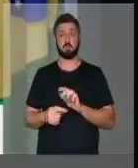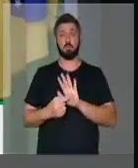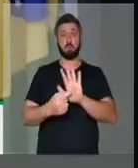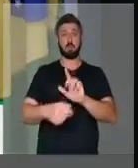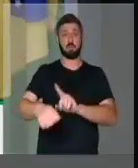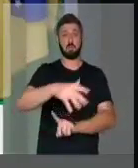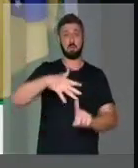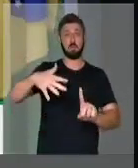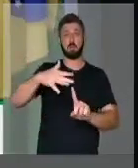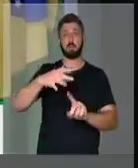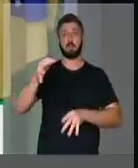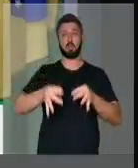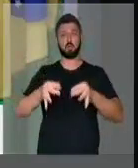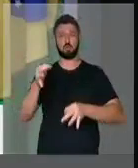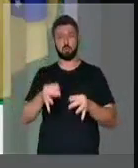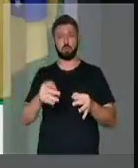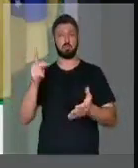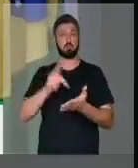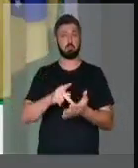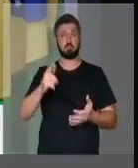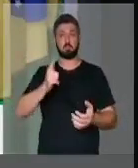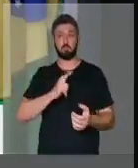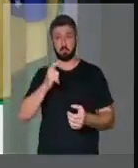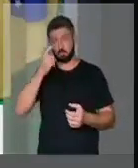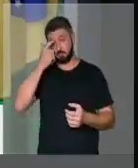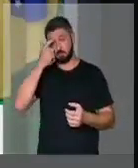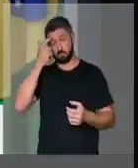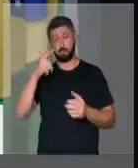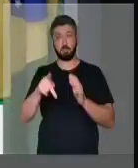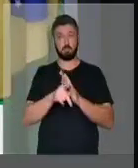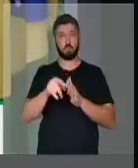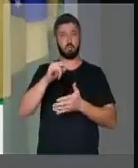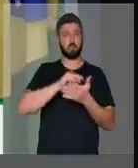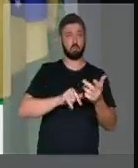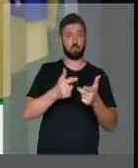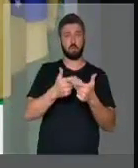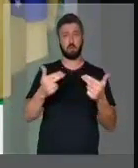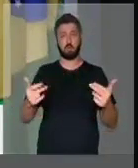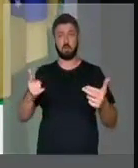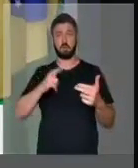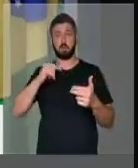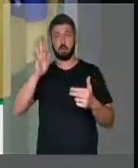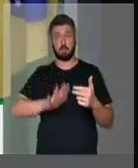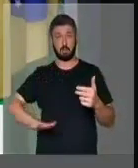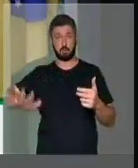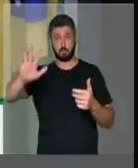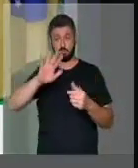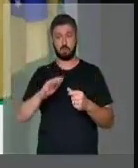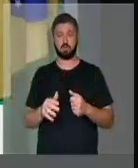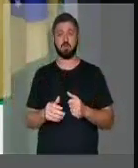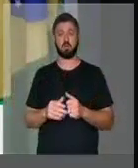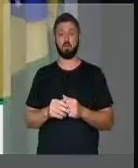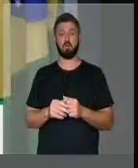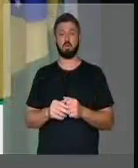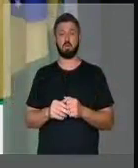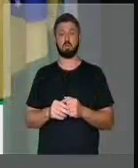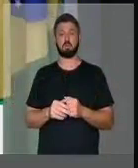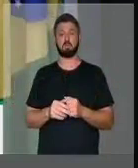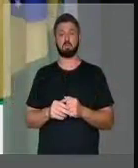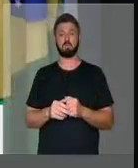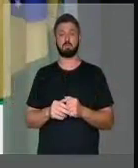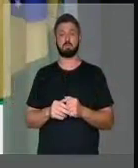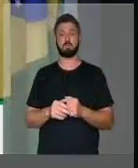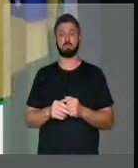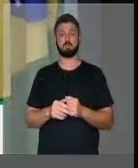a sociedade as injustiças reveladas no cuidadoso documento do Tesouro Nacional, as peças fiscais e a